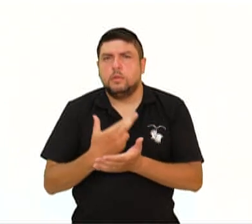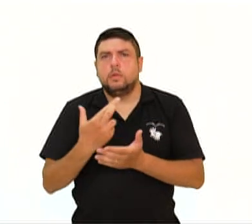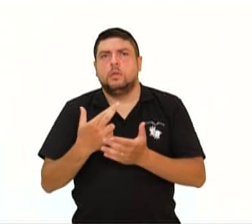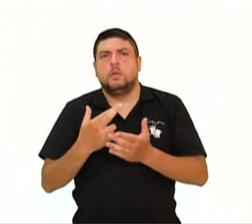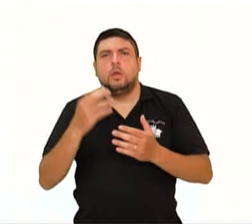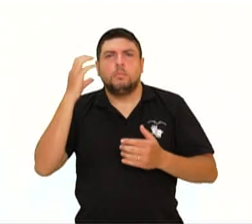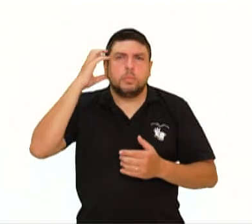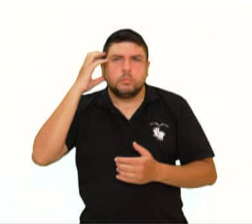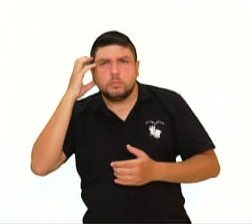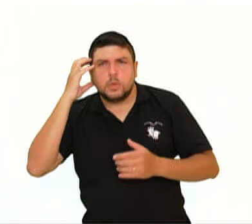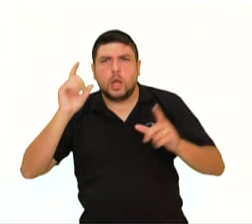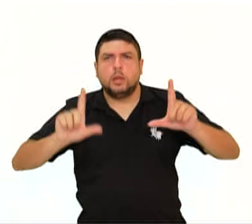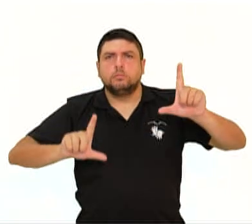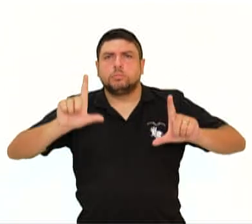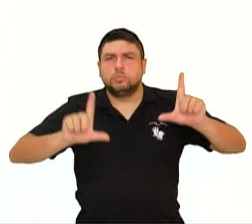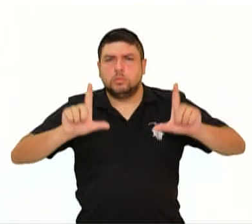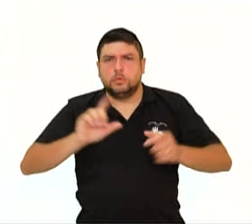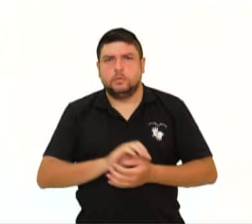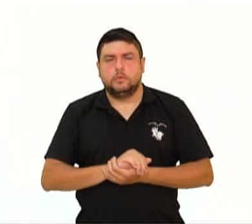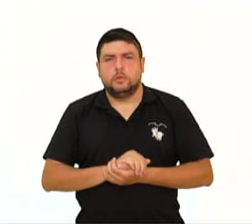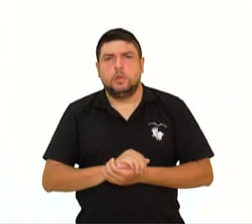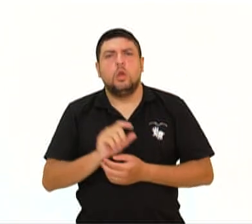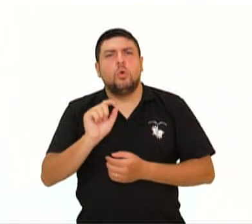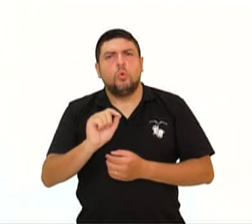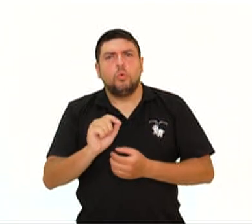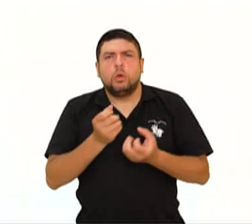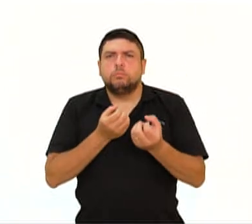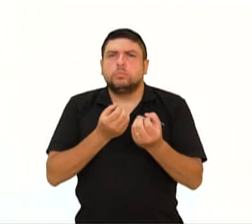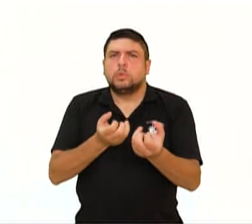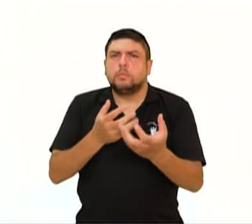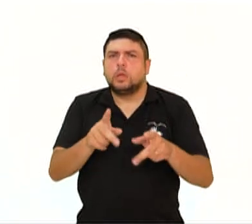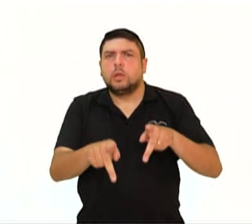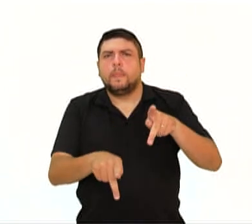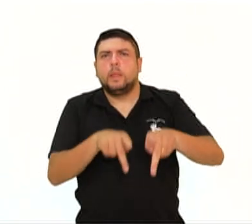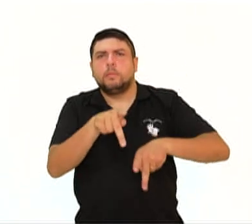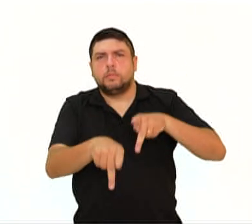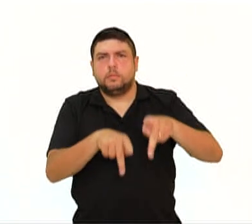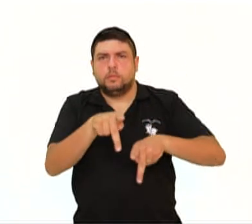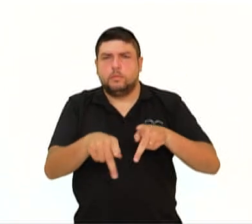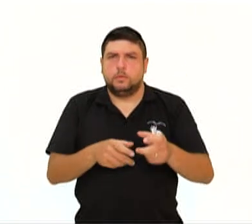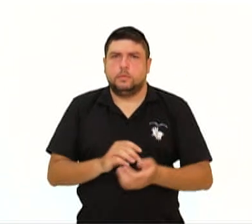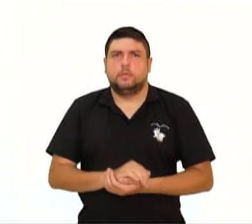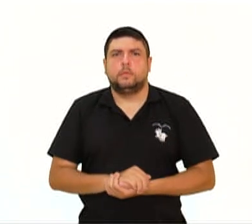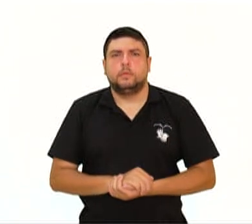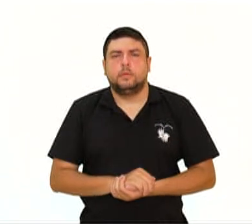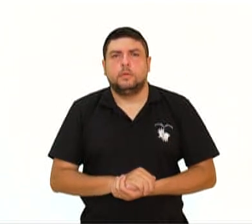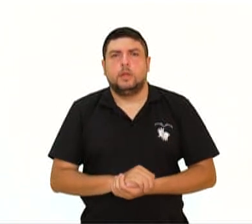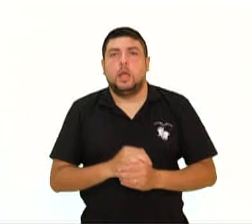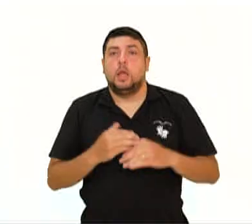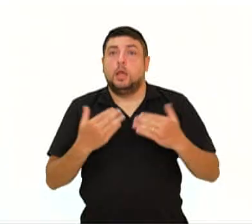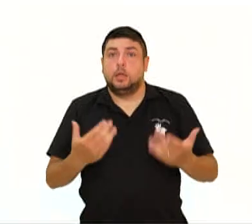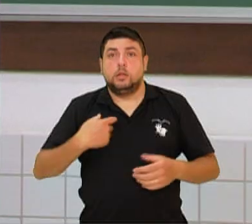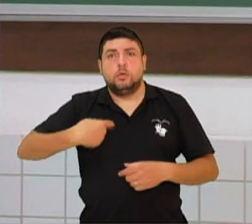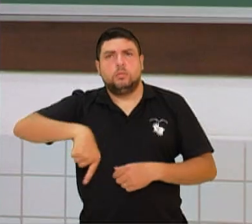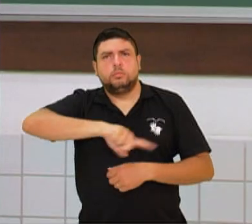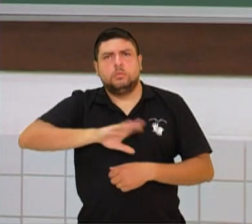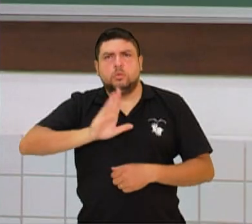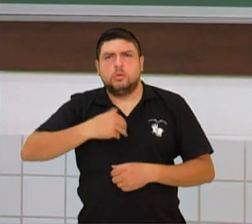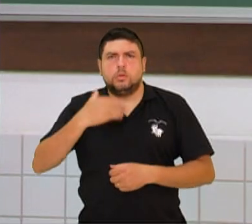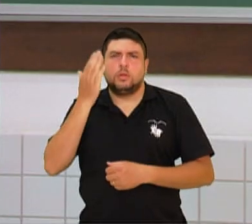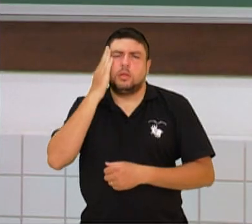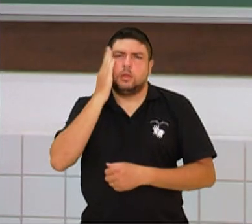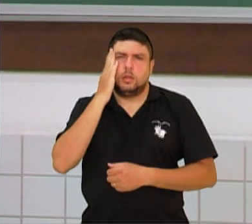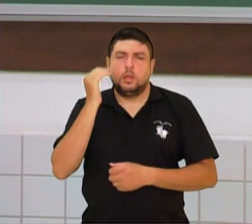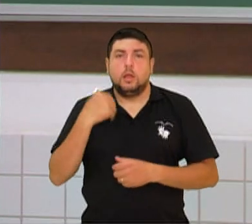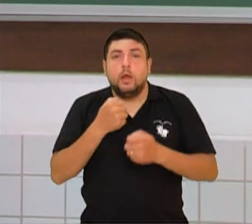com o intuito de passar um conhecimento para a população, informar, né? Então nós já sabemos que a entrevista ela passa